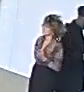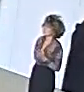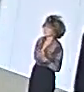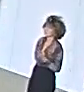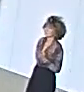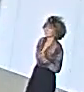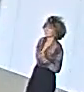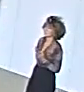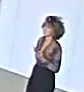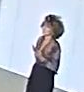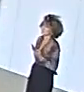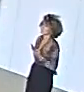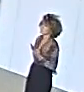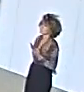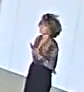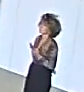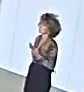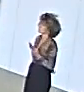de 70,